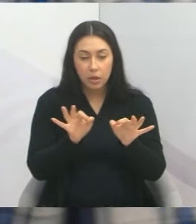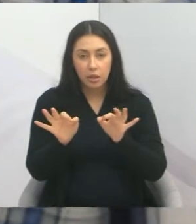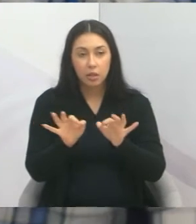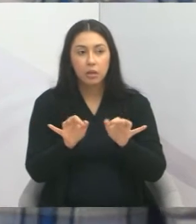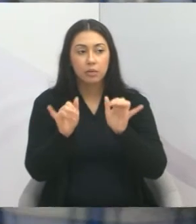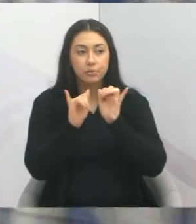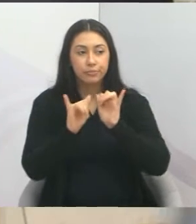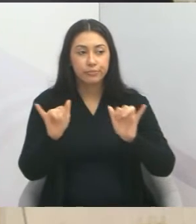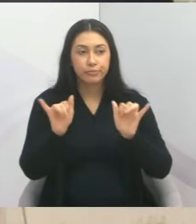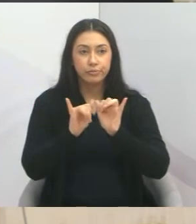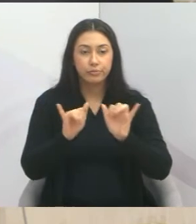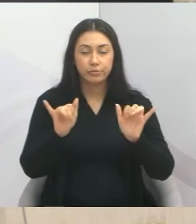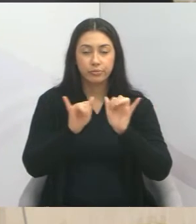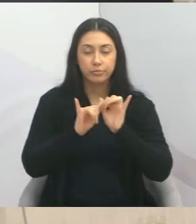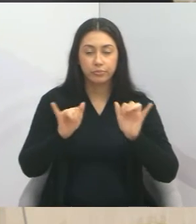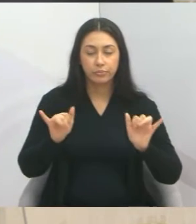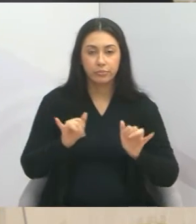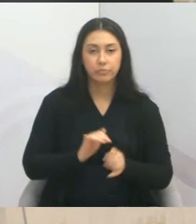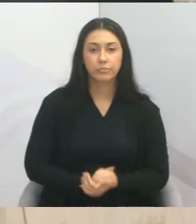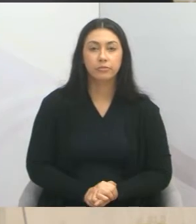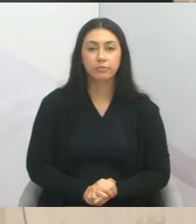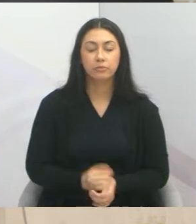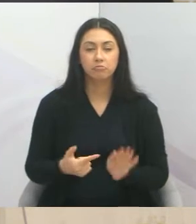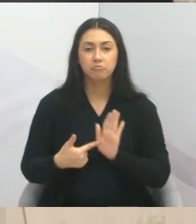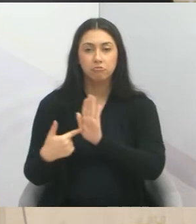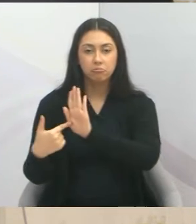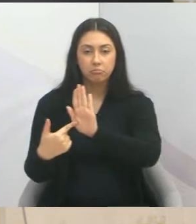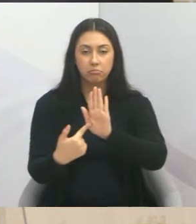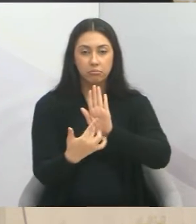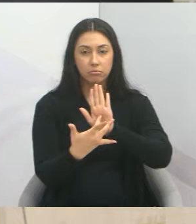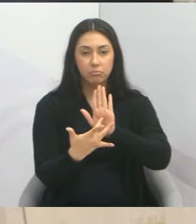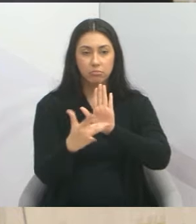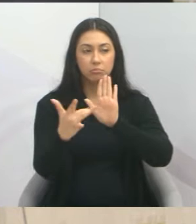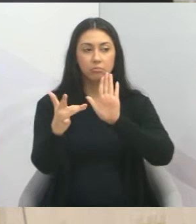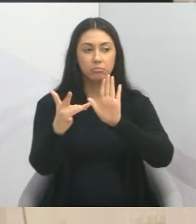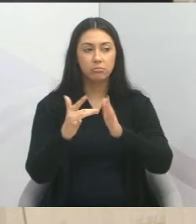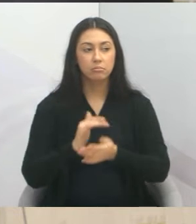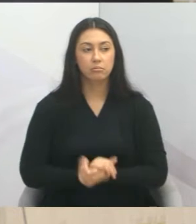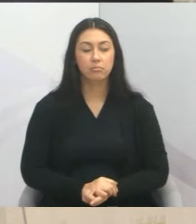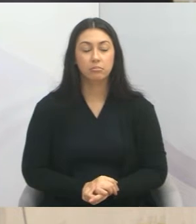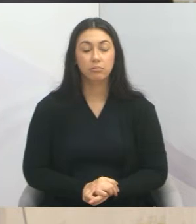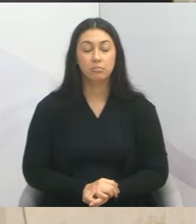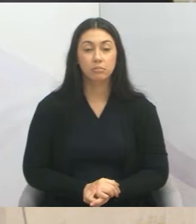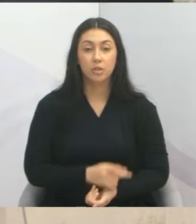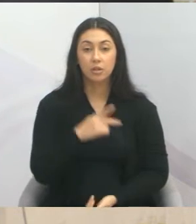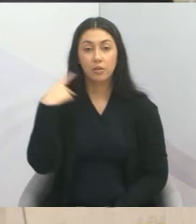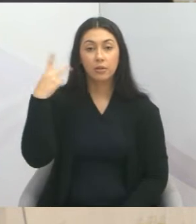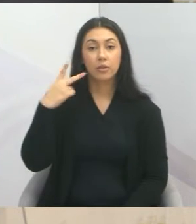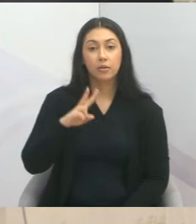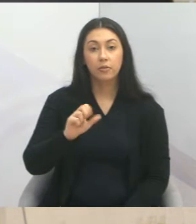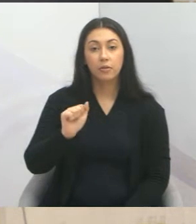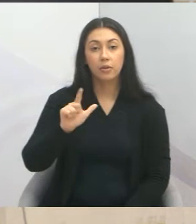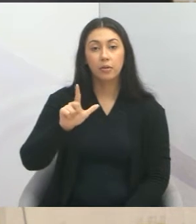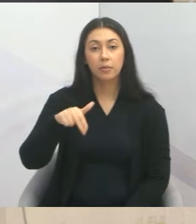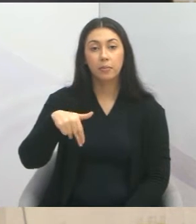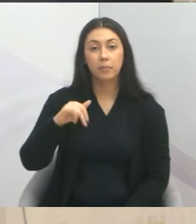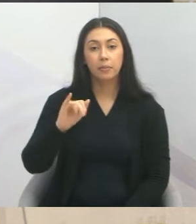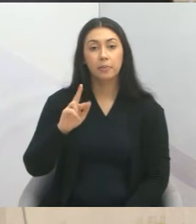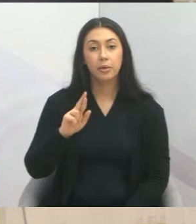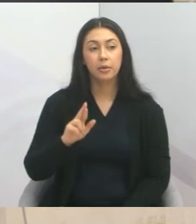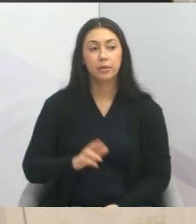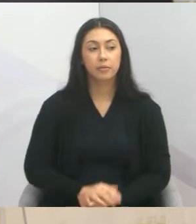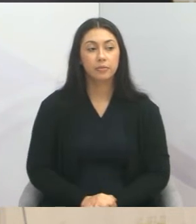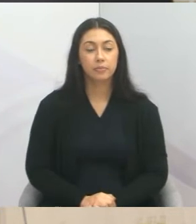presença dessa casa que seja adotado a presença habituais para a divulgação da presente manifestação Vereador Valmir do parque Meia